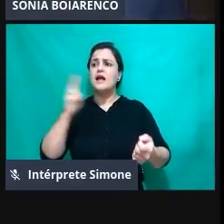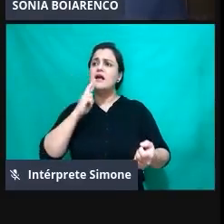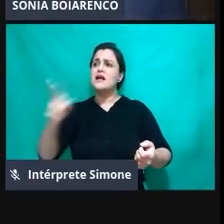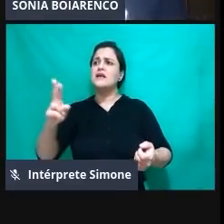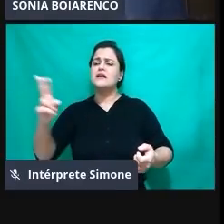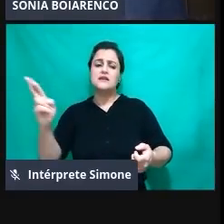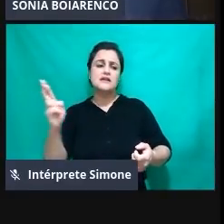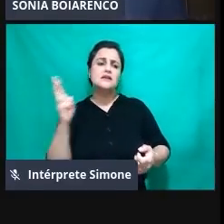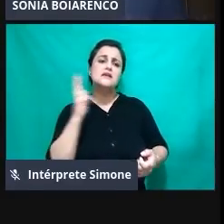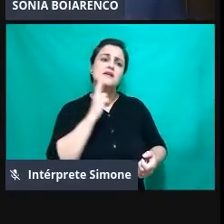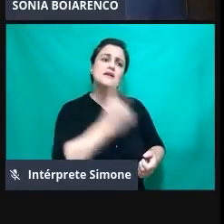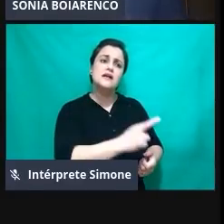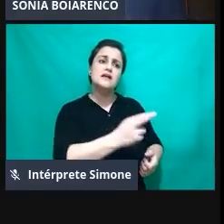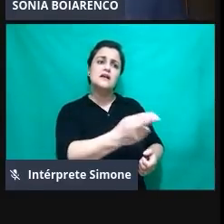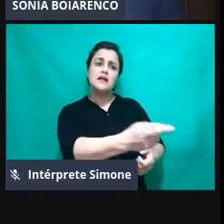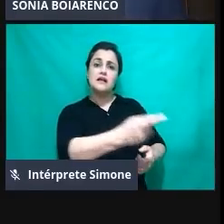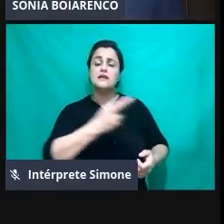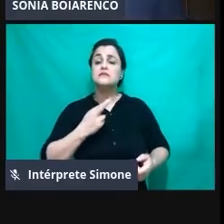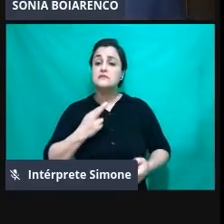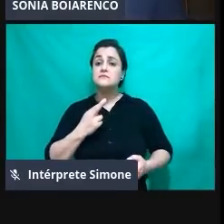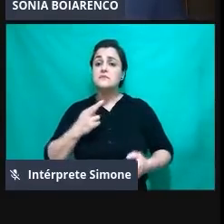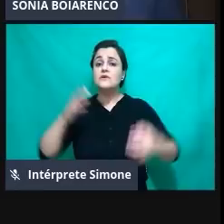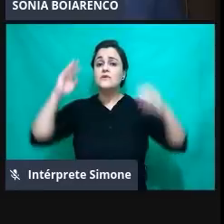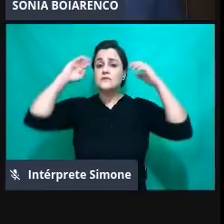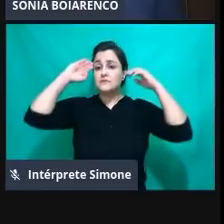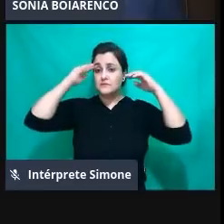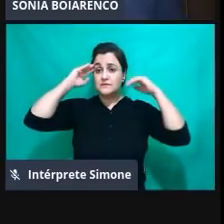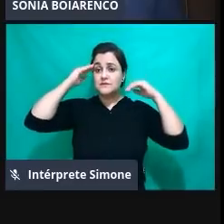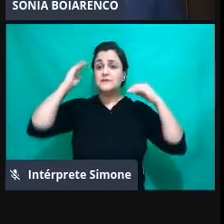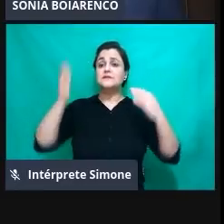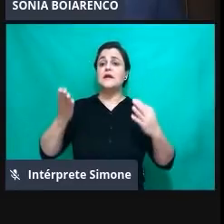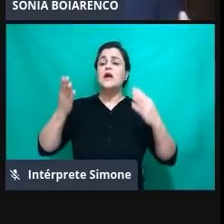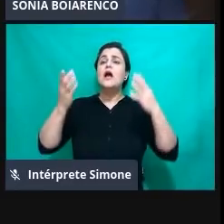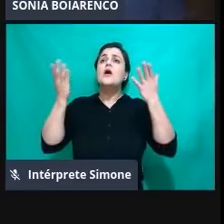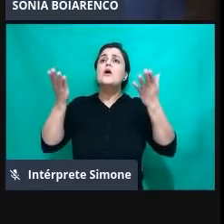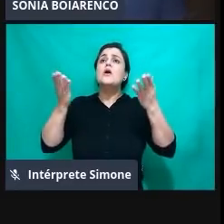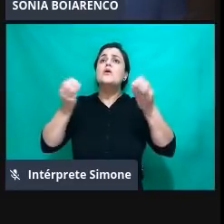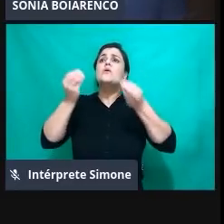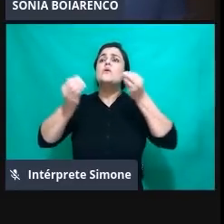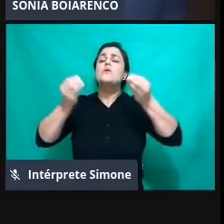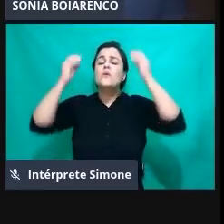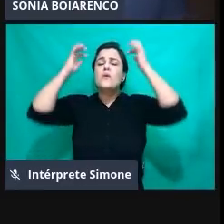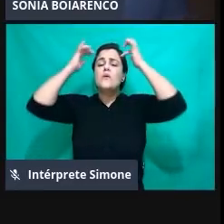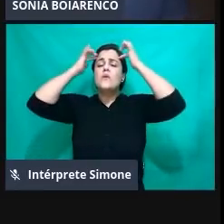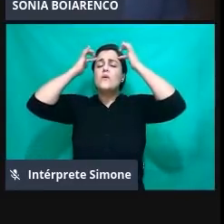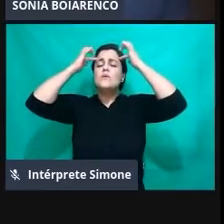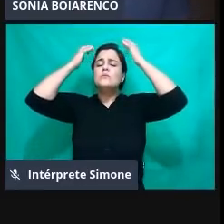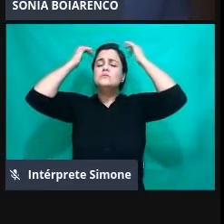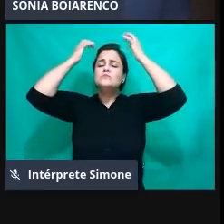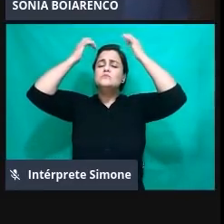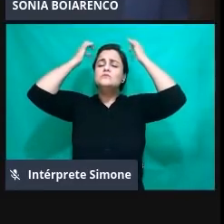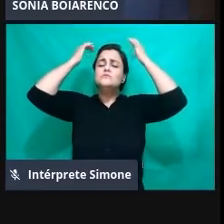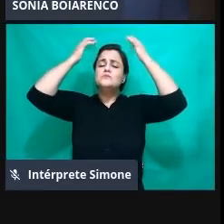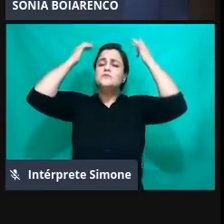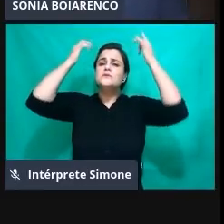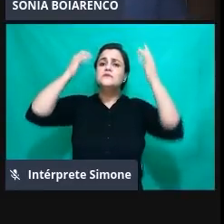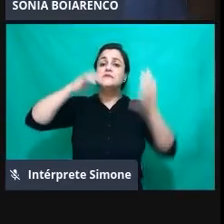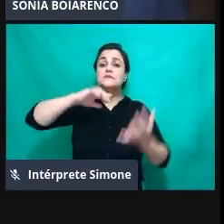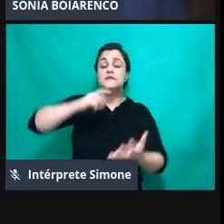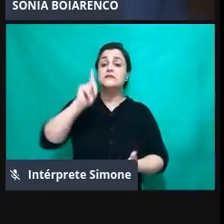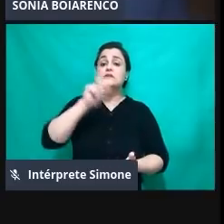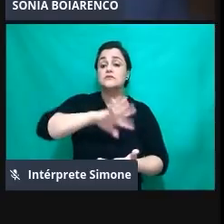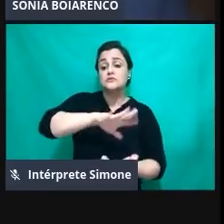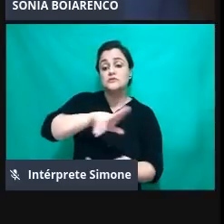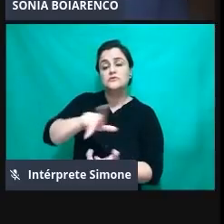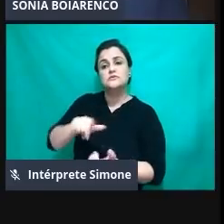tudo isso, o que eu vou fazer? Como eu vou raciocinar geograficamente? Olha, simples. Eu vejo localização,